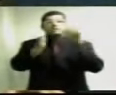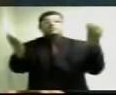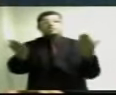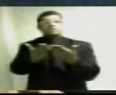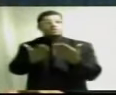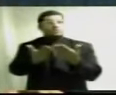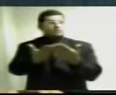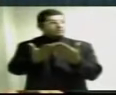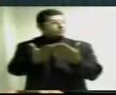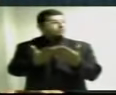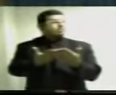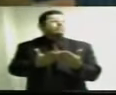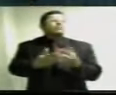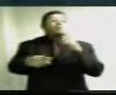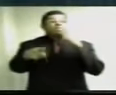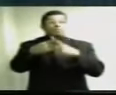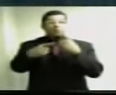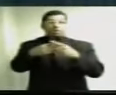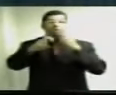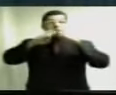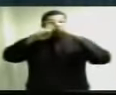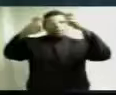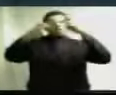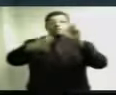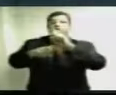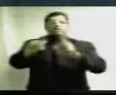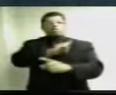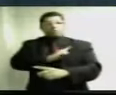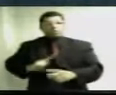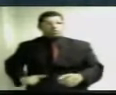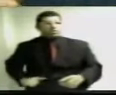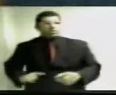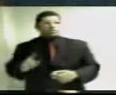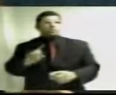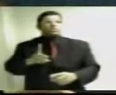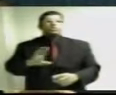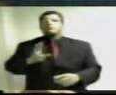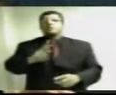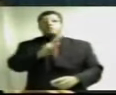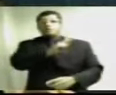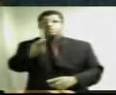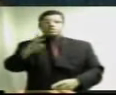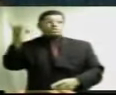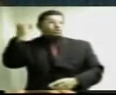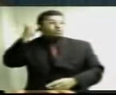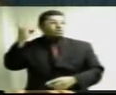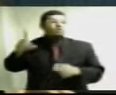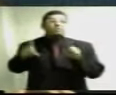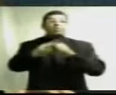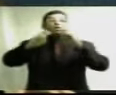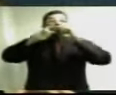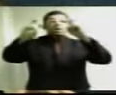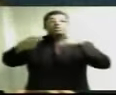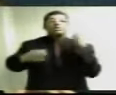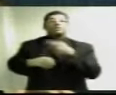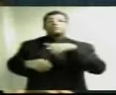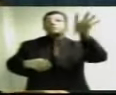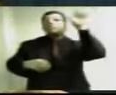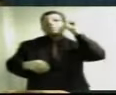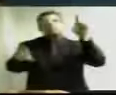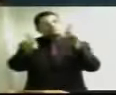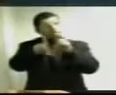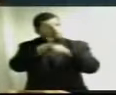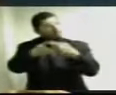prioridade. Portanto, o grito não é só para o governador, não é só para a presidente Dilma. O grito é para os nossos